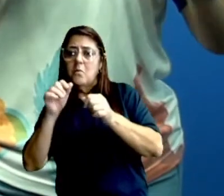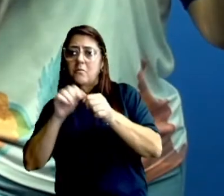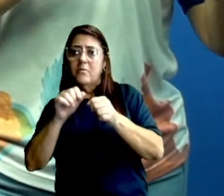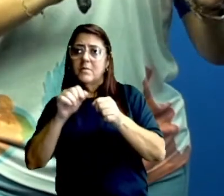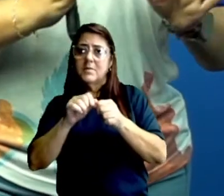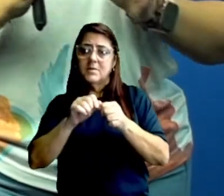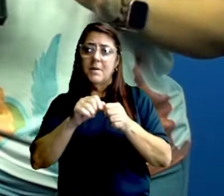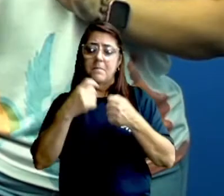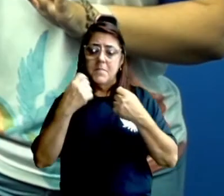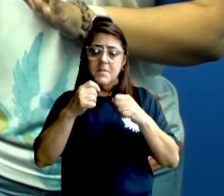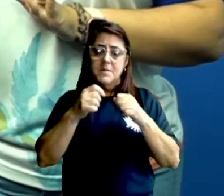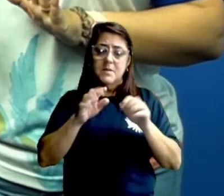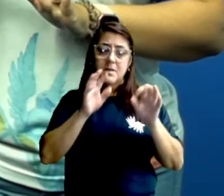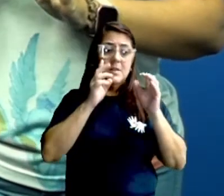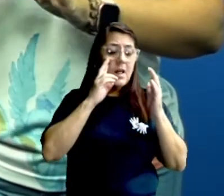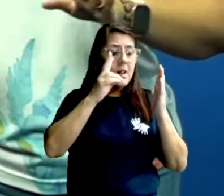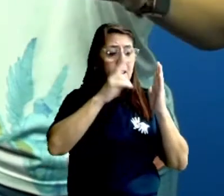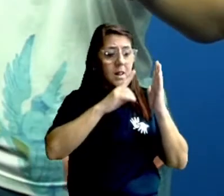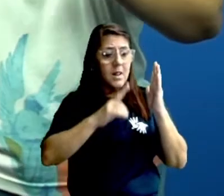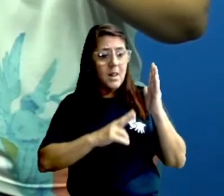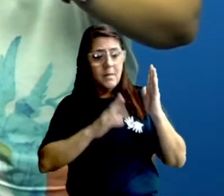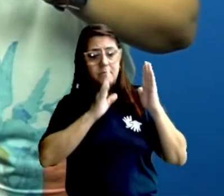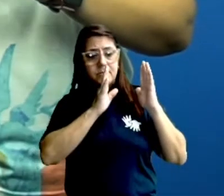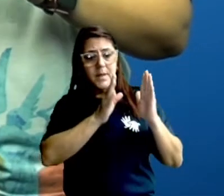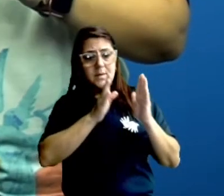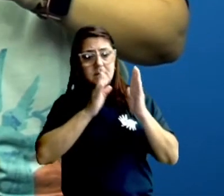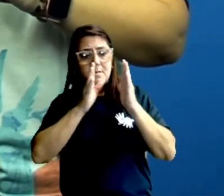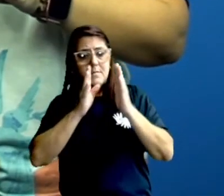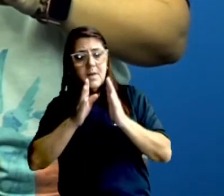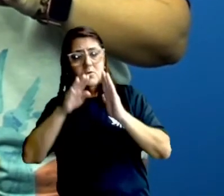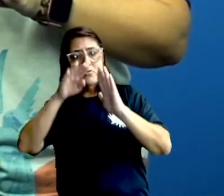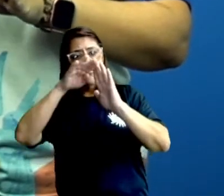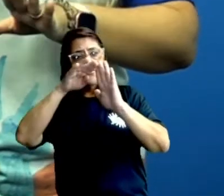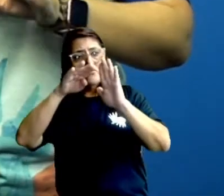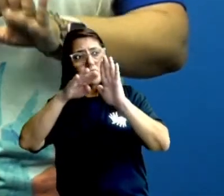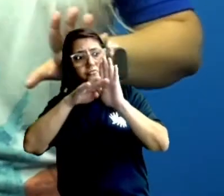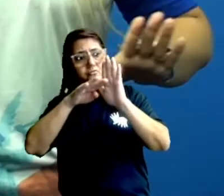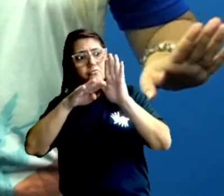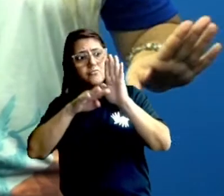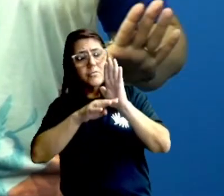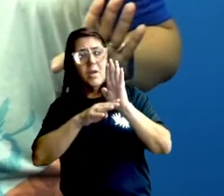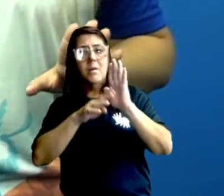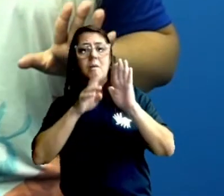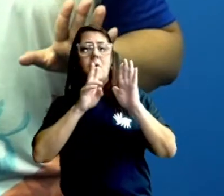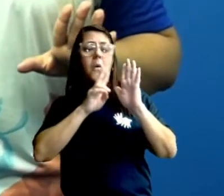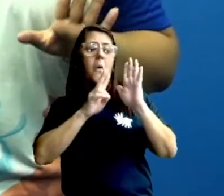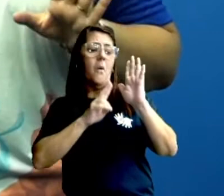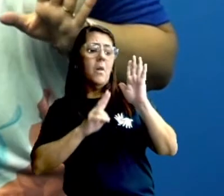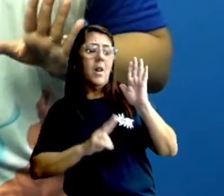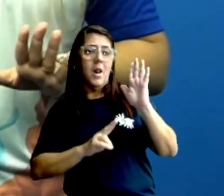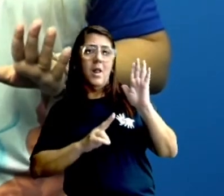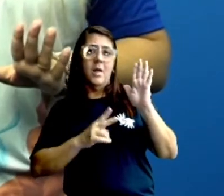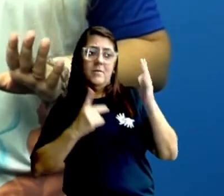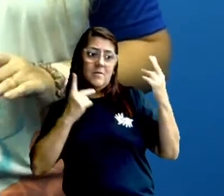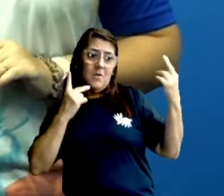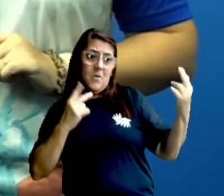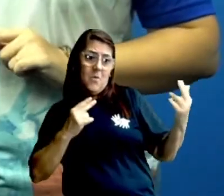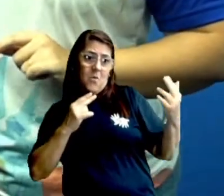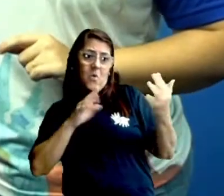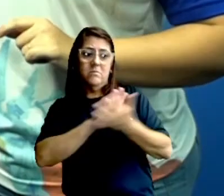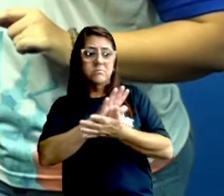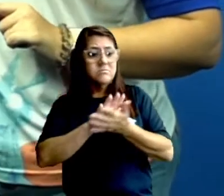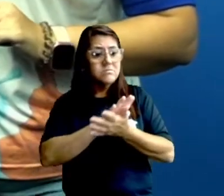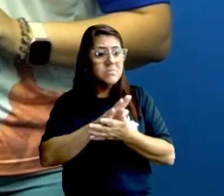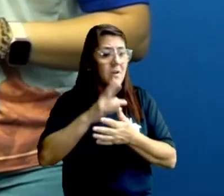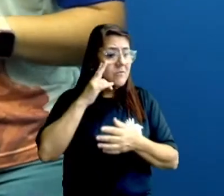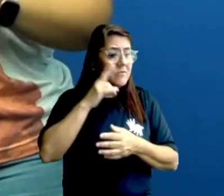preciso seguir ele direitinho, porque se eu fizer um passo a passo na frente do outro, a minha receita não vai dar certo. Então,